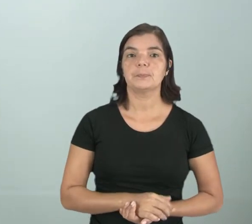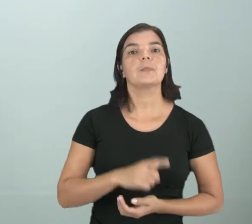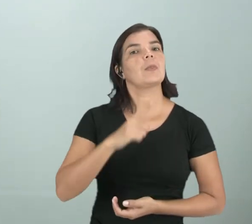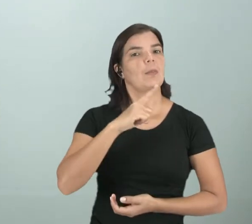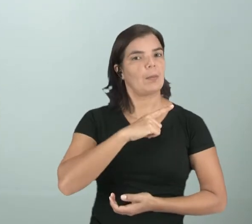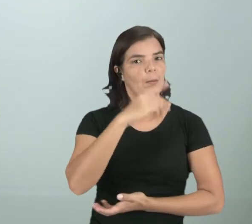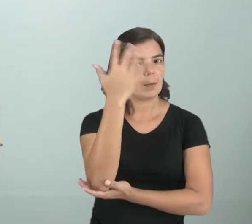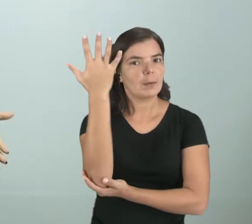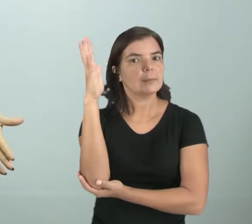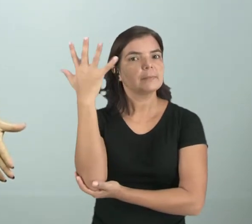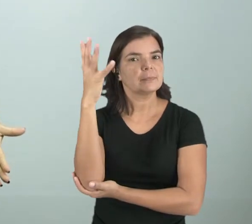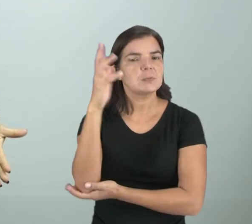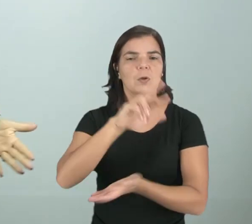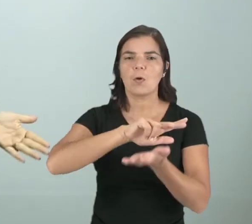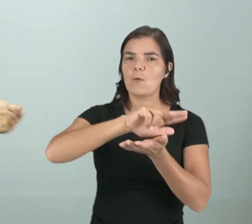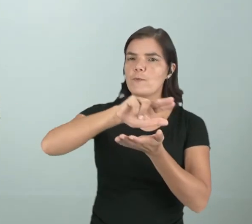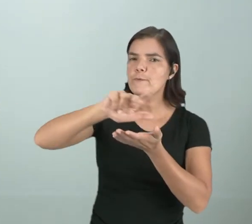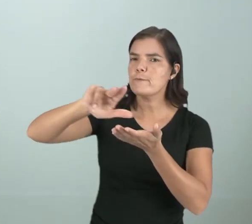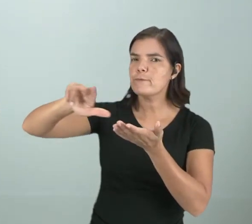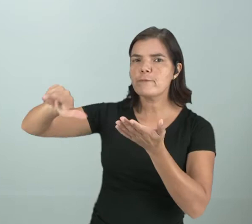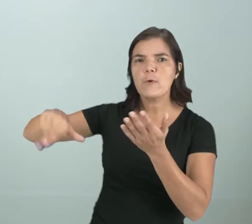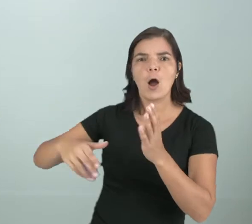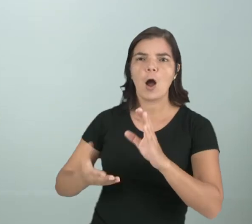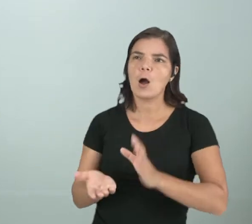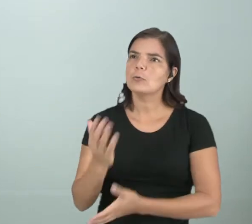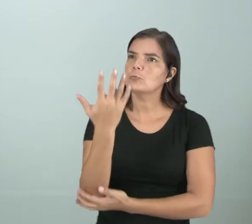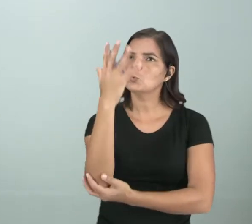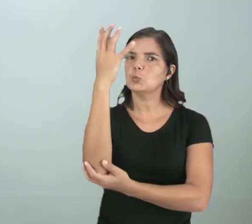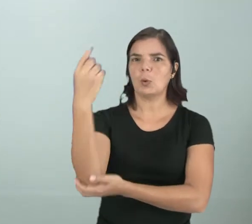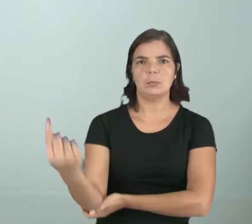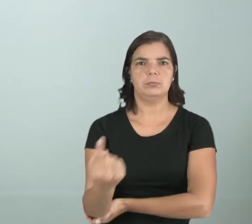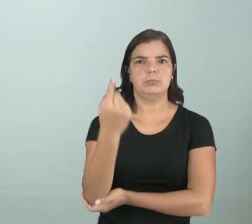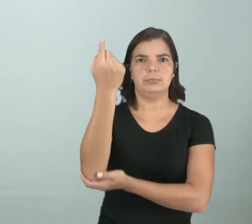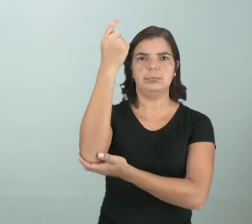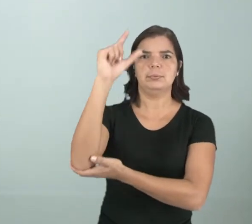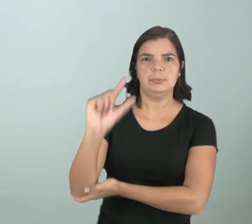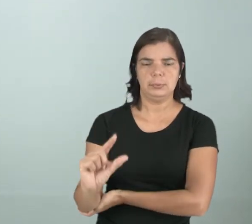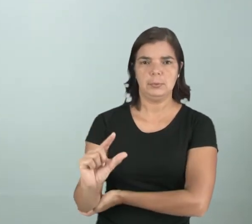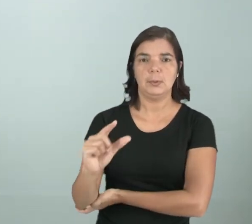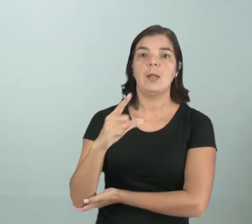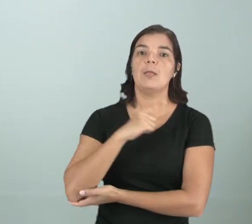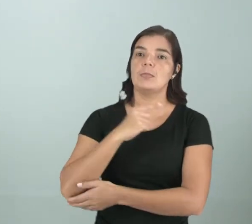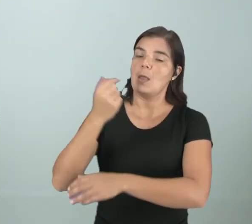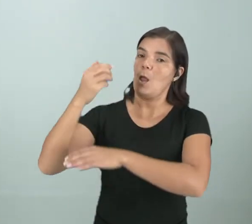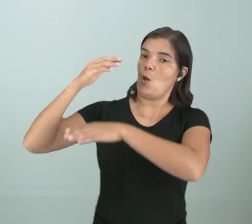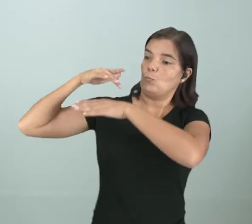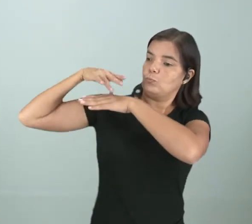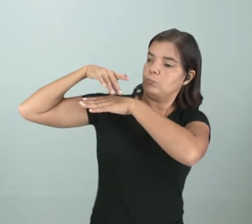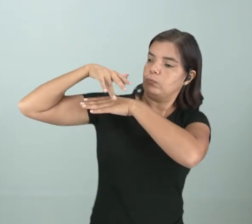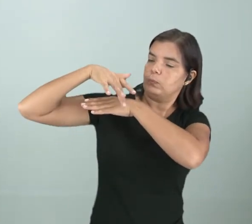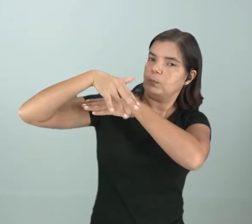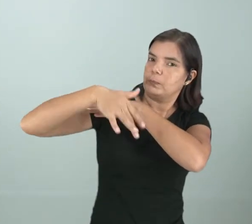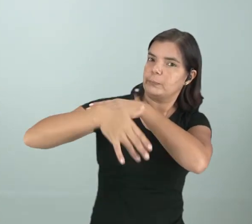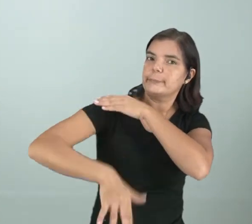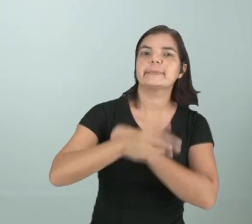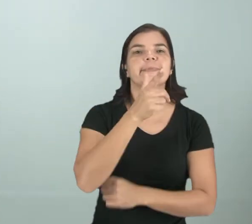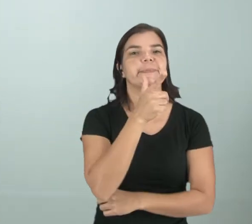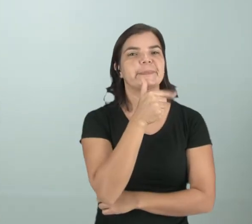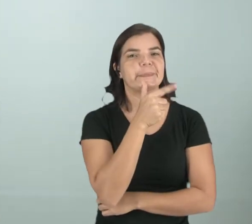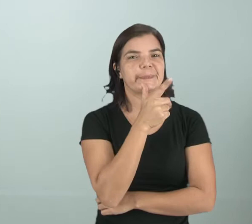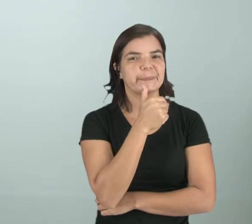as árvores, vários tamanhos de árvores. Tem uma cachoeira. Muito